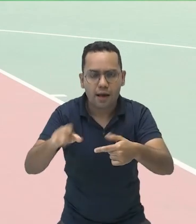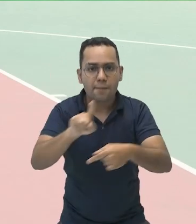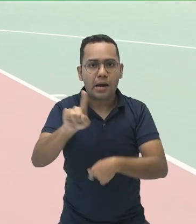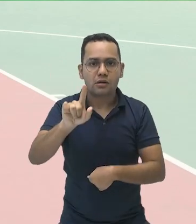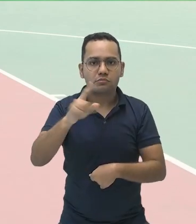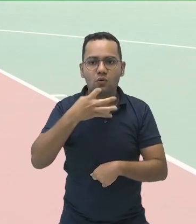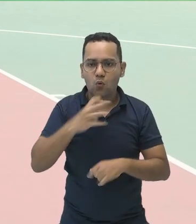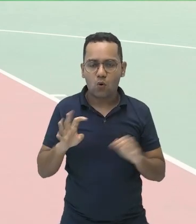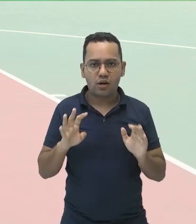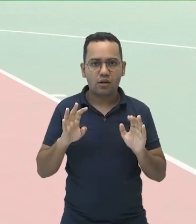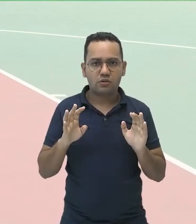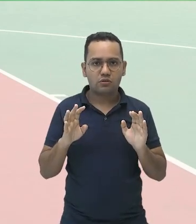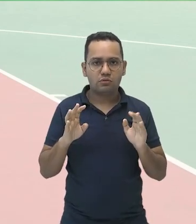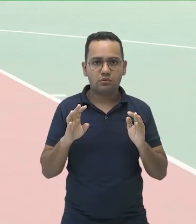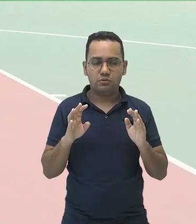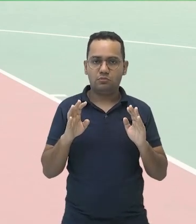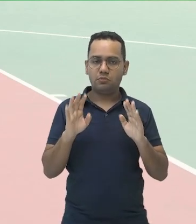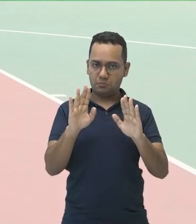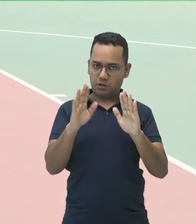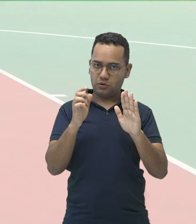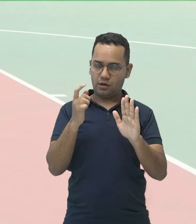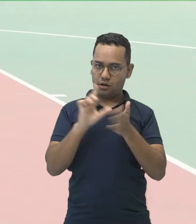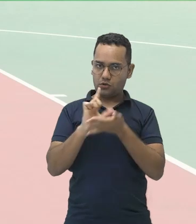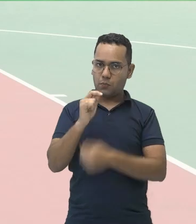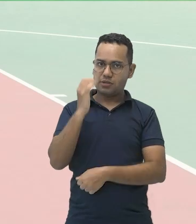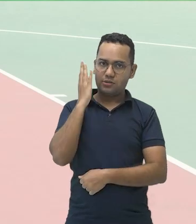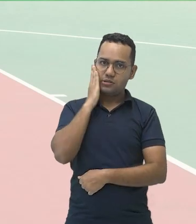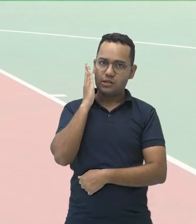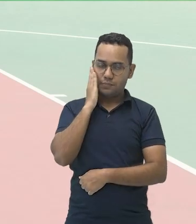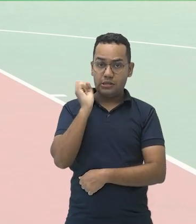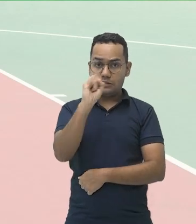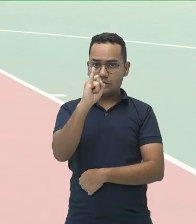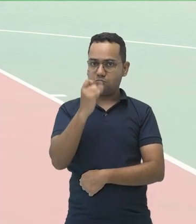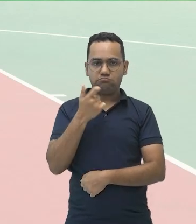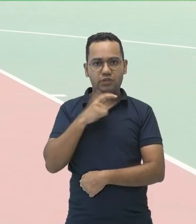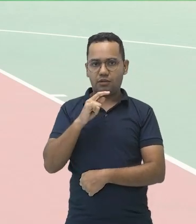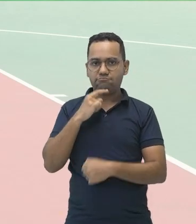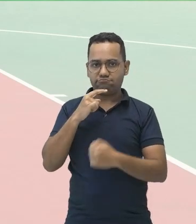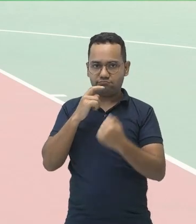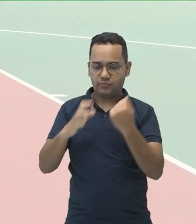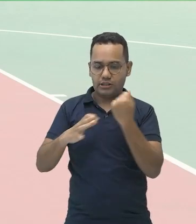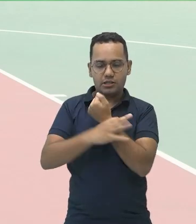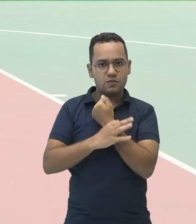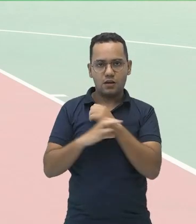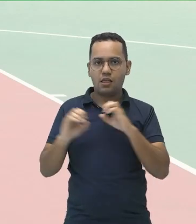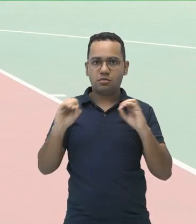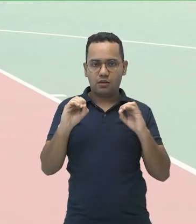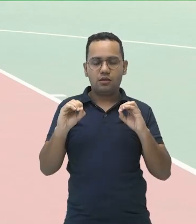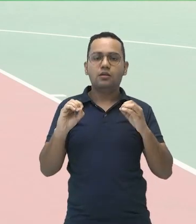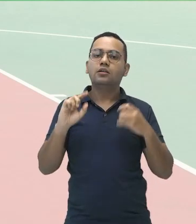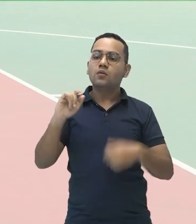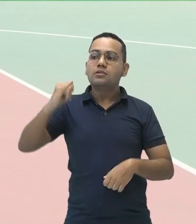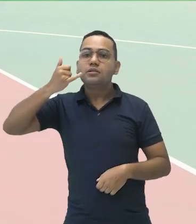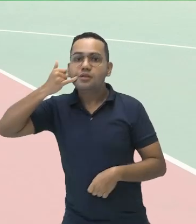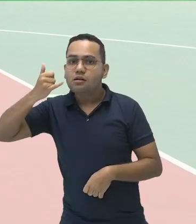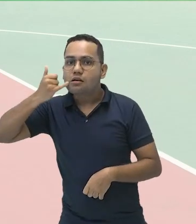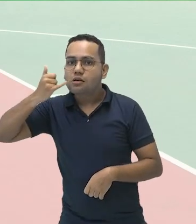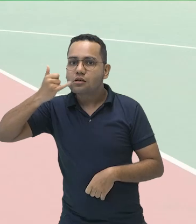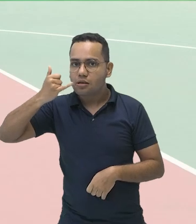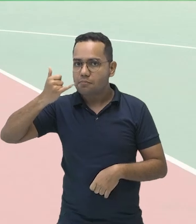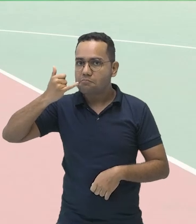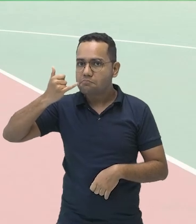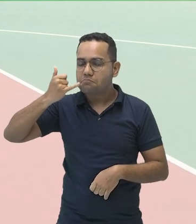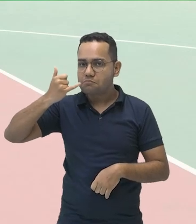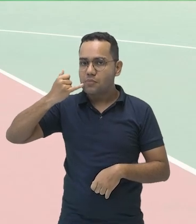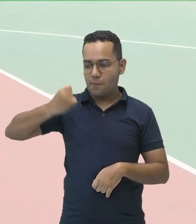está fazendo. E se você não se garante, se você não conhece, você tem que chamar o socorro especializado. Isso vale,